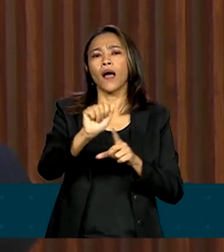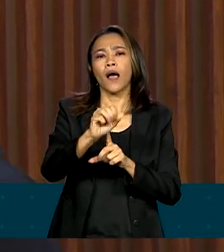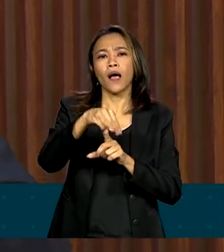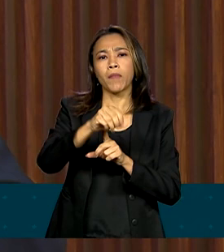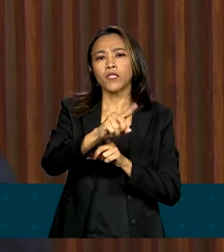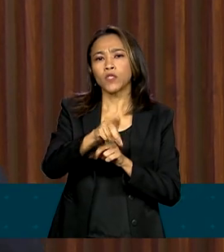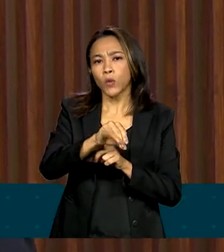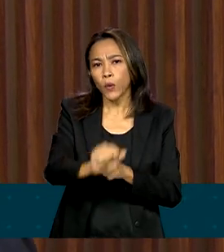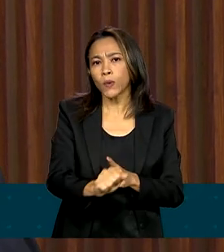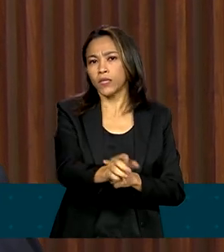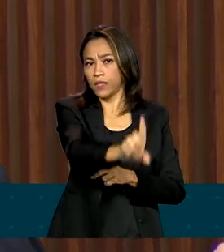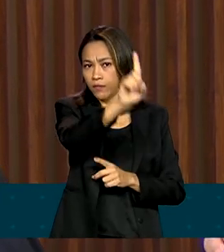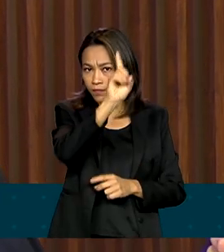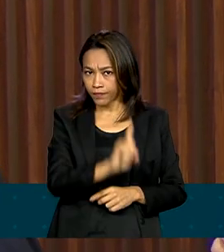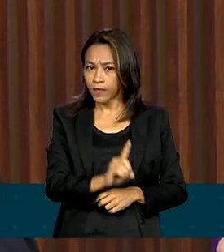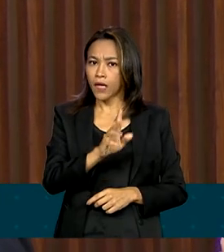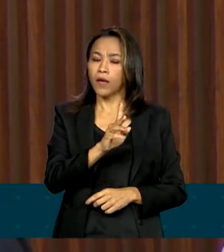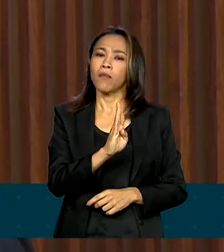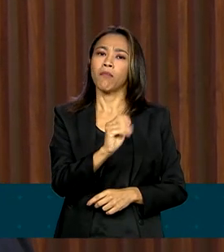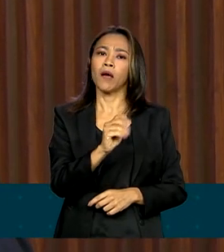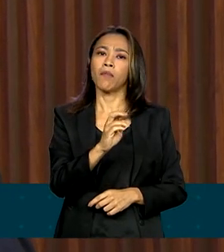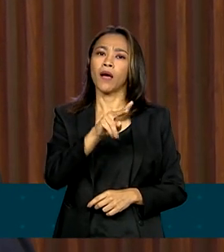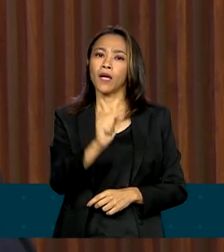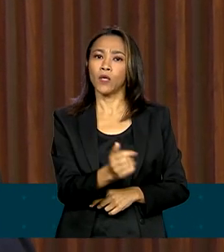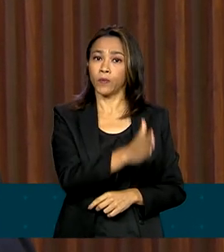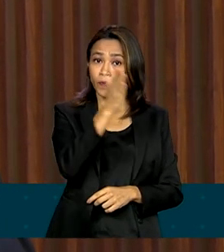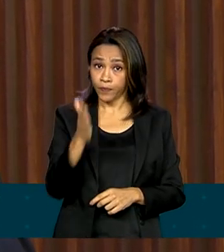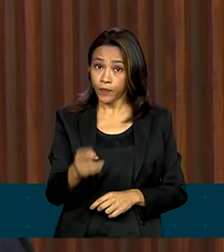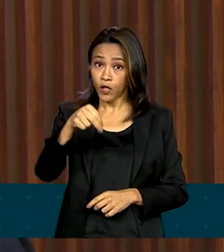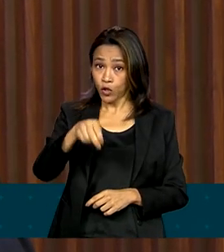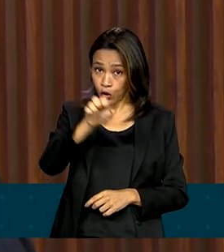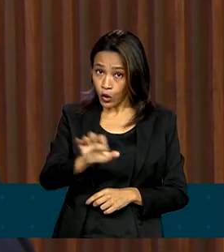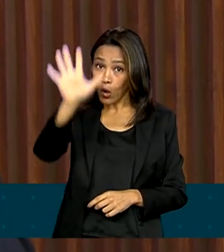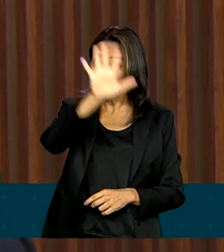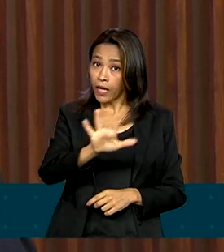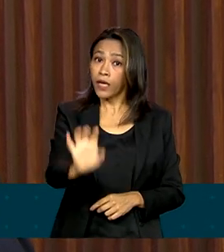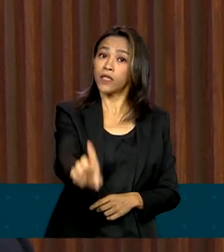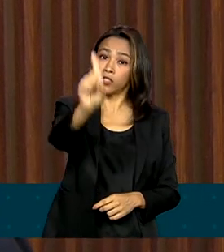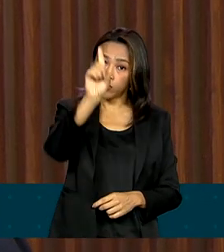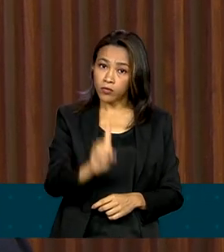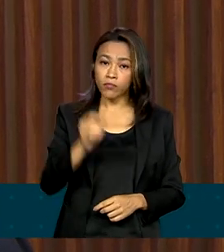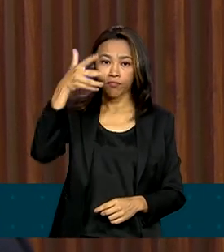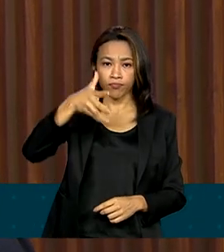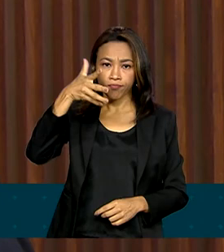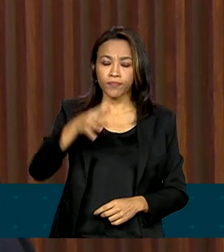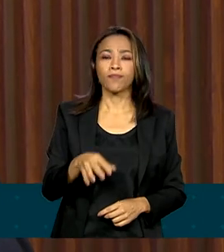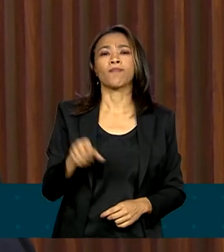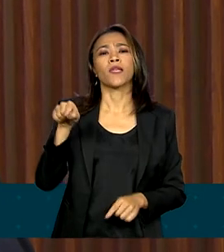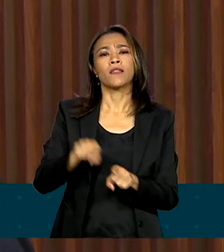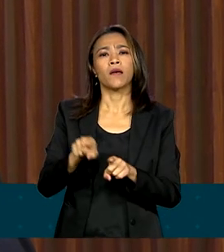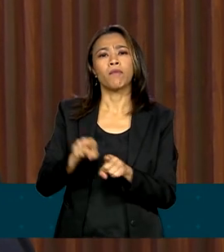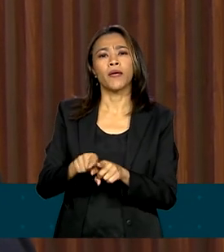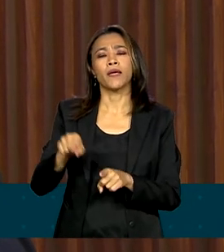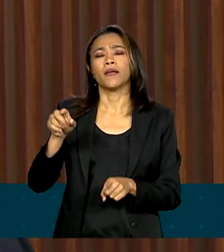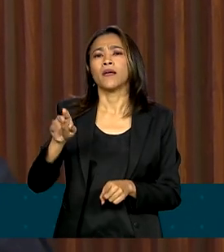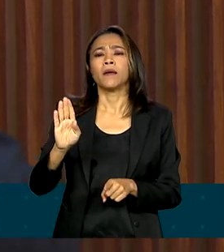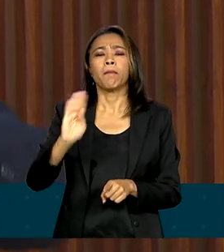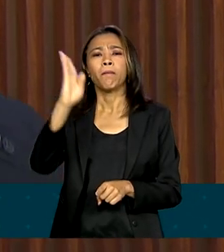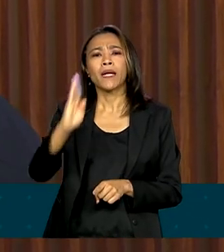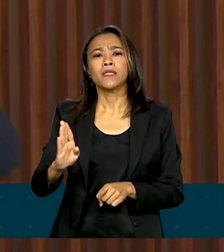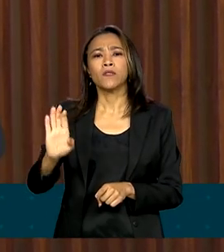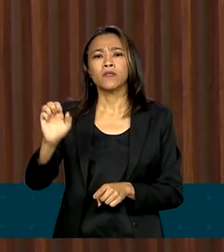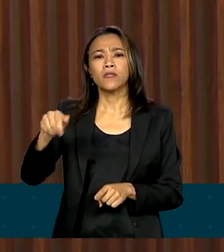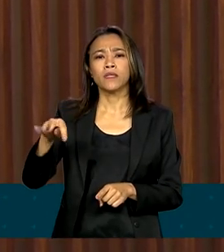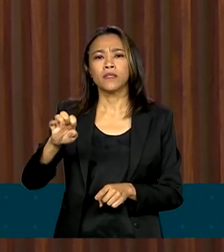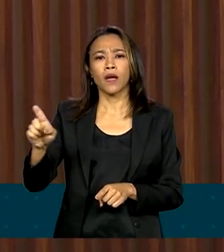governador Helder Barbalho, consórcio do Nordeste, governador João Azevedo, consórcio Brasil Central, governador Mauro